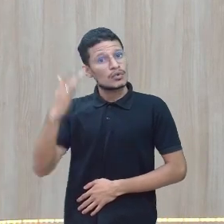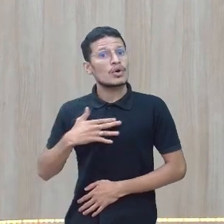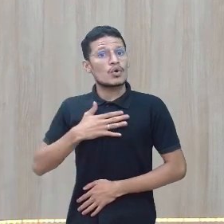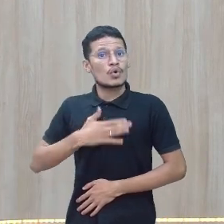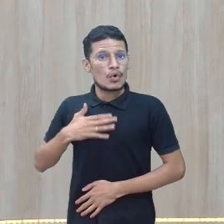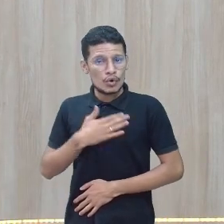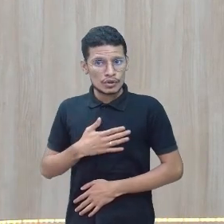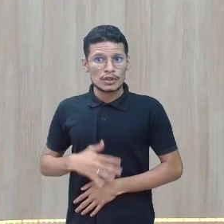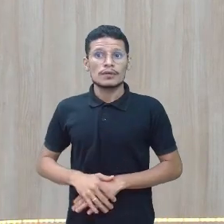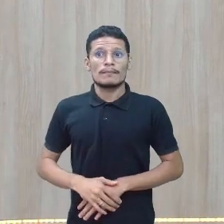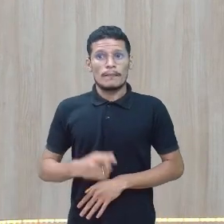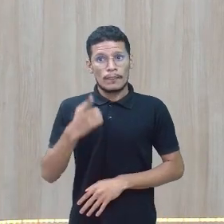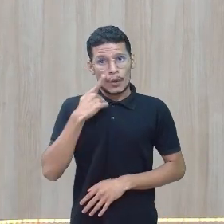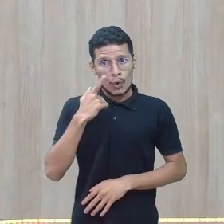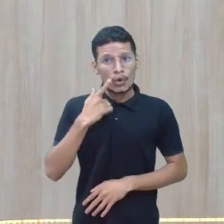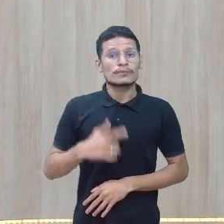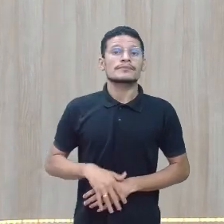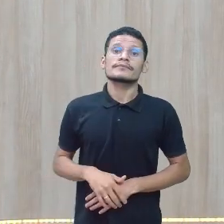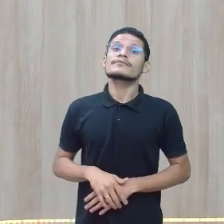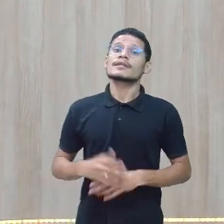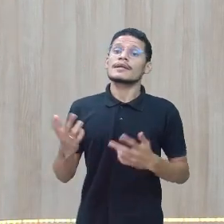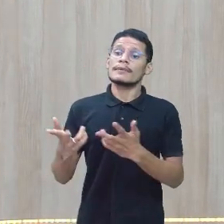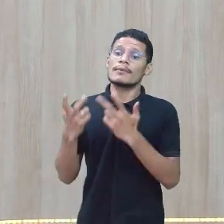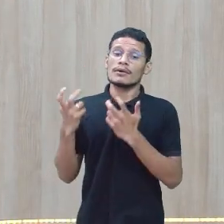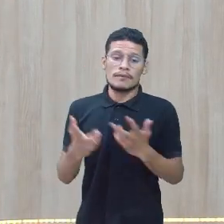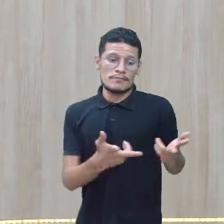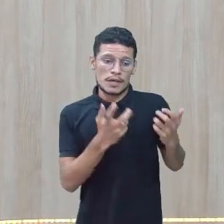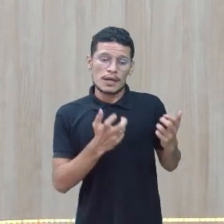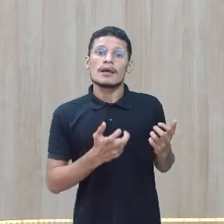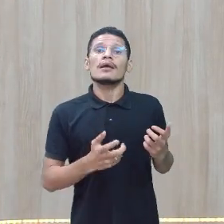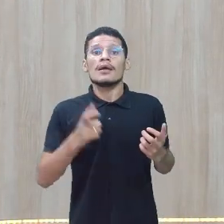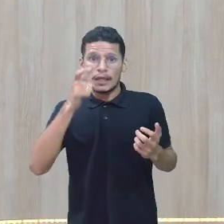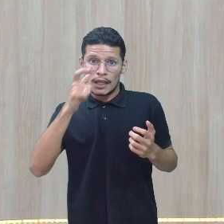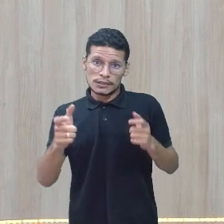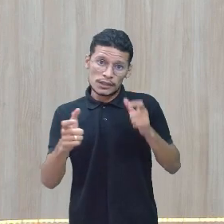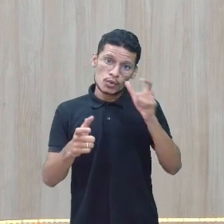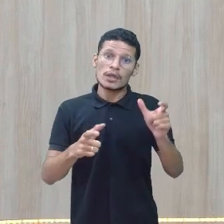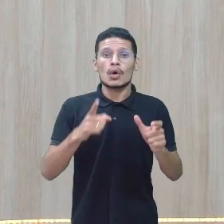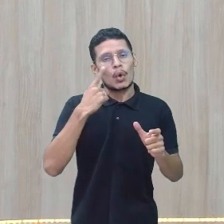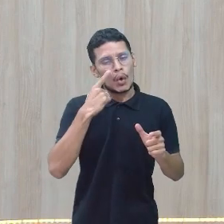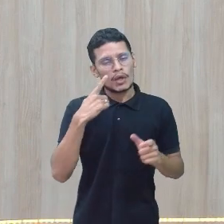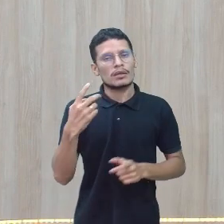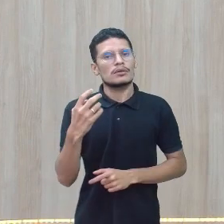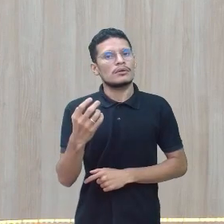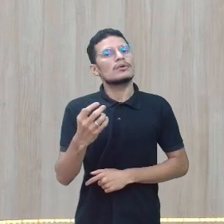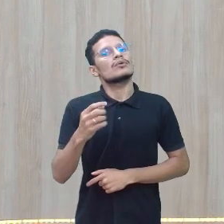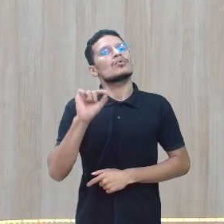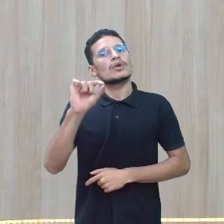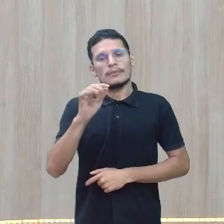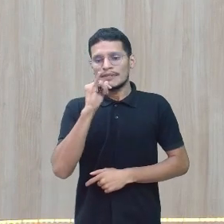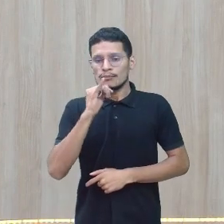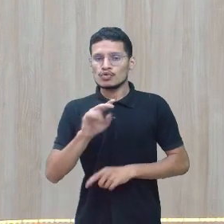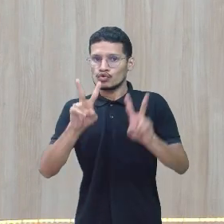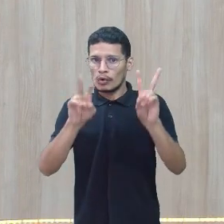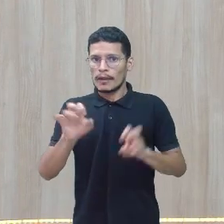coisa. Perceba que a ideia de porcentagem, primeiro que é interessante chamar a atenção sobre esse percentual. É um número que vai do